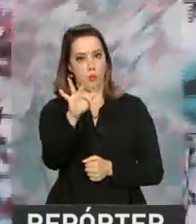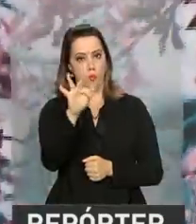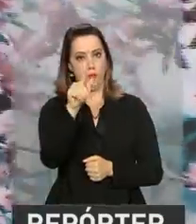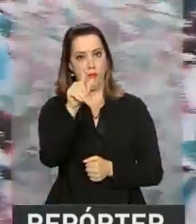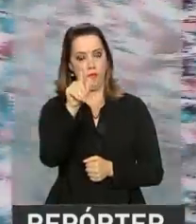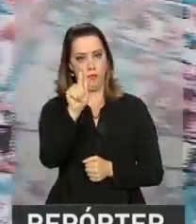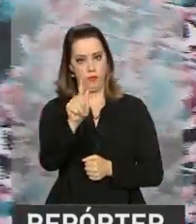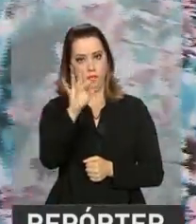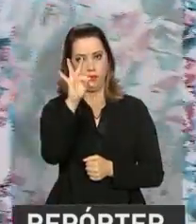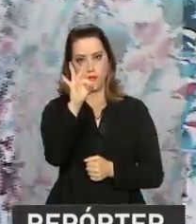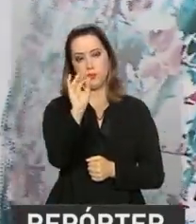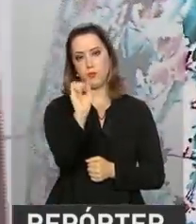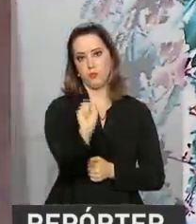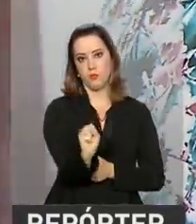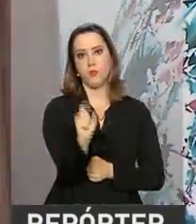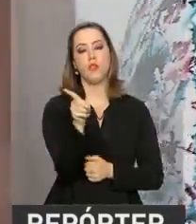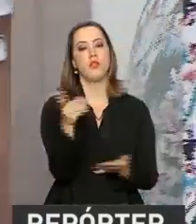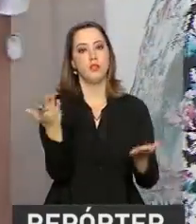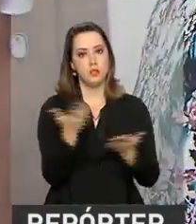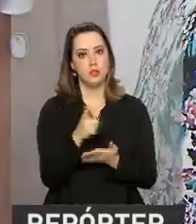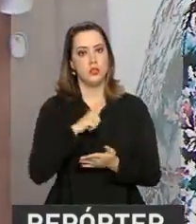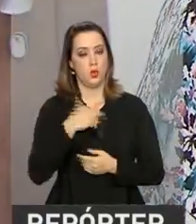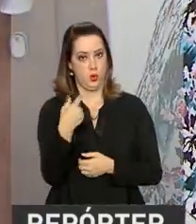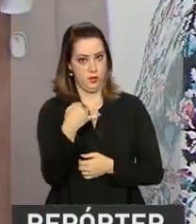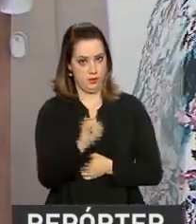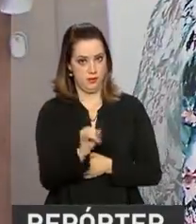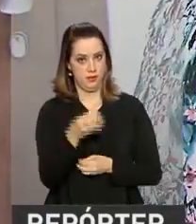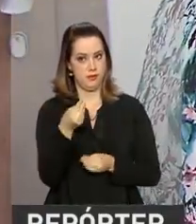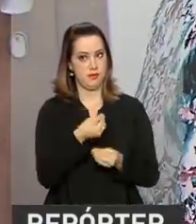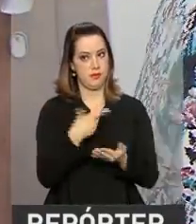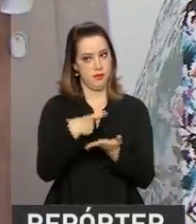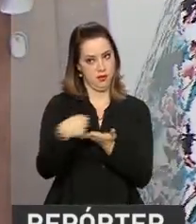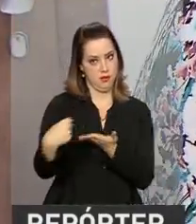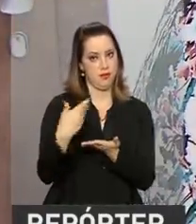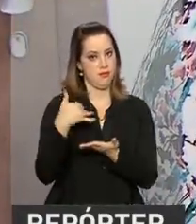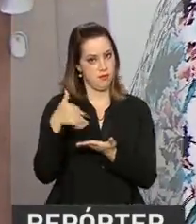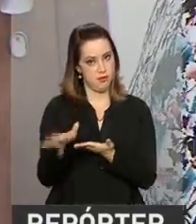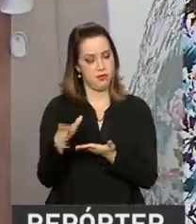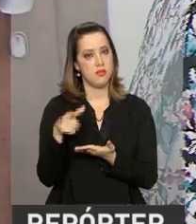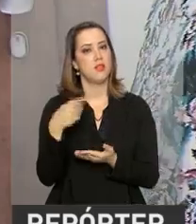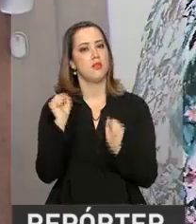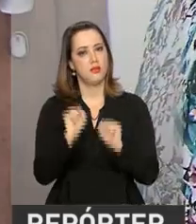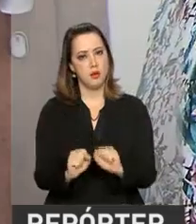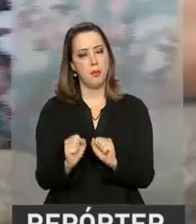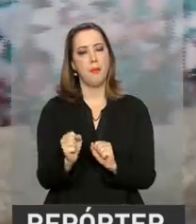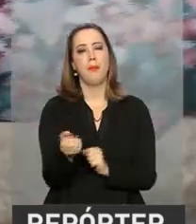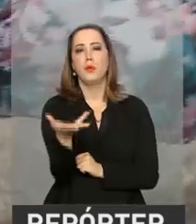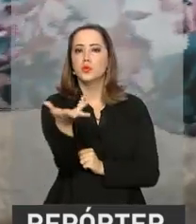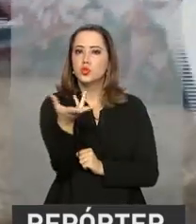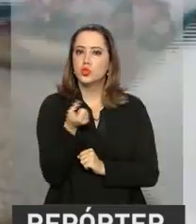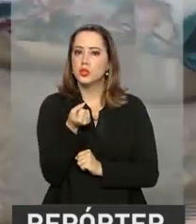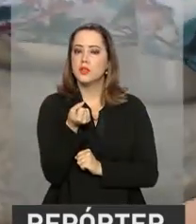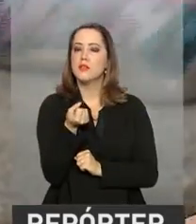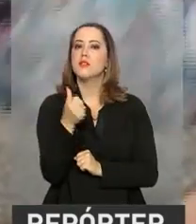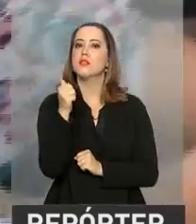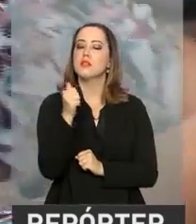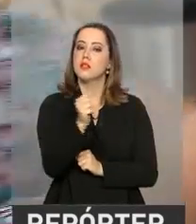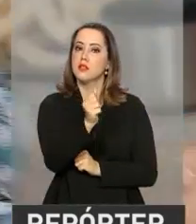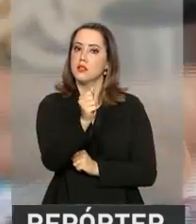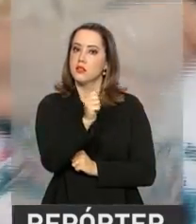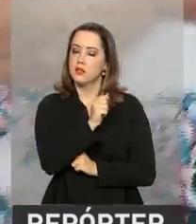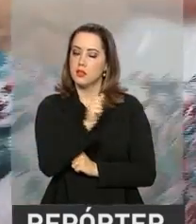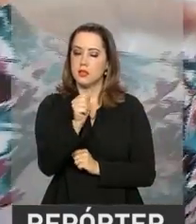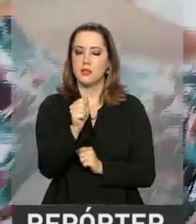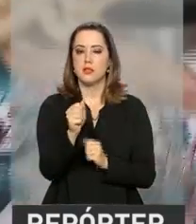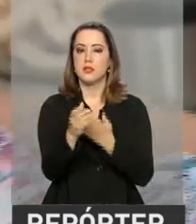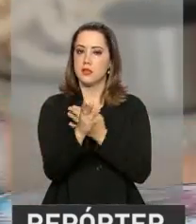serviço o FGTS e se for demitida sem justa causa pode receber o seguro desemprego o que foi conquistado com a